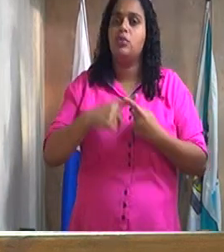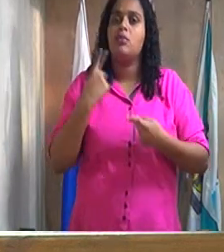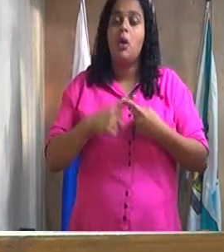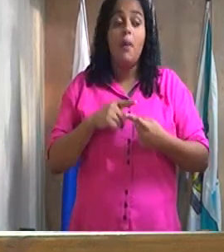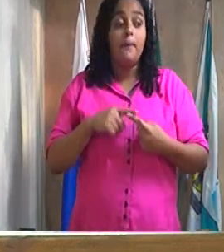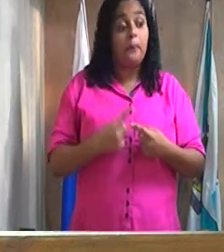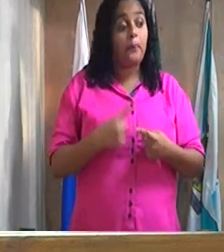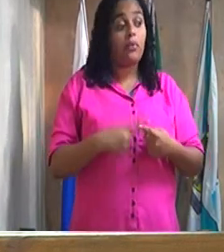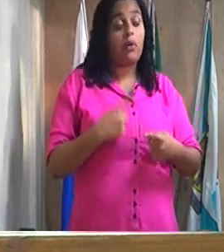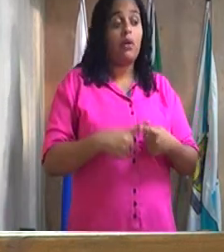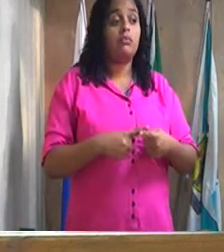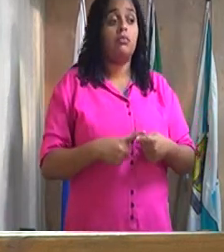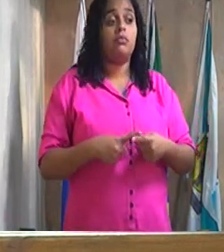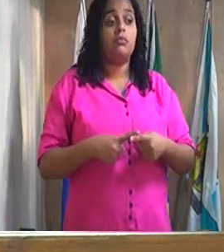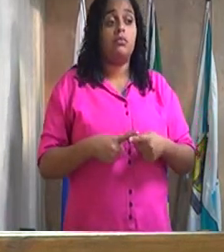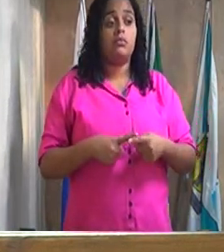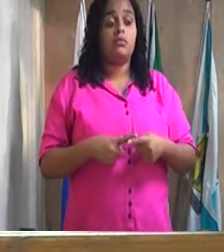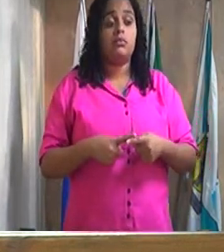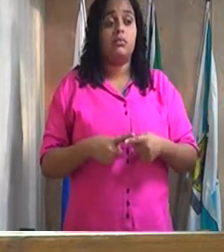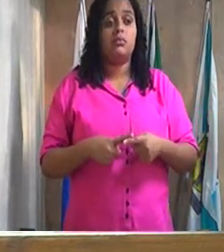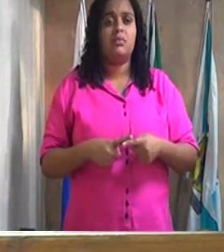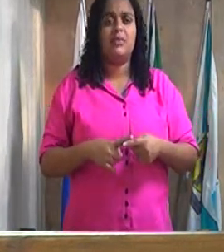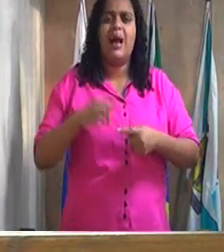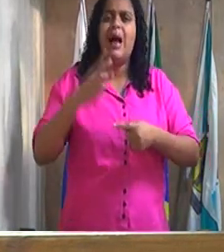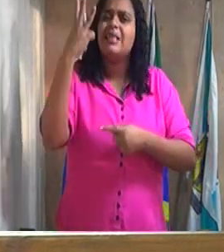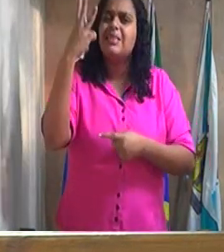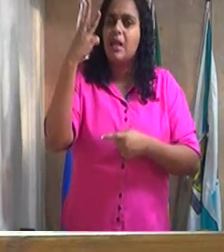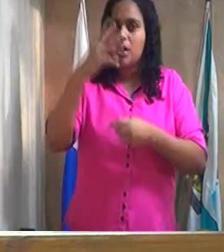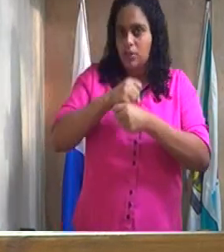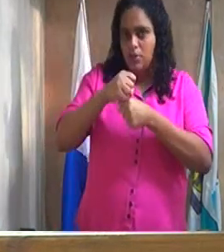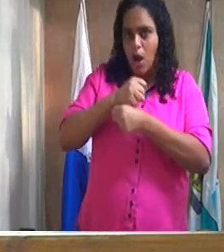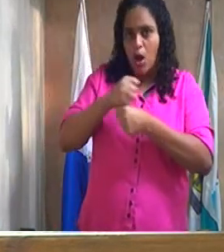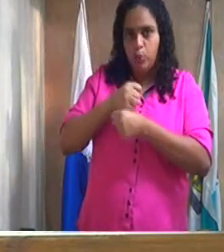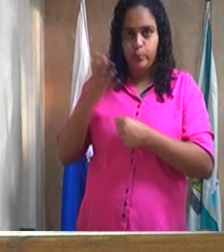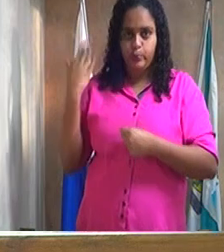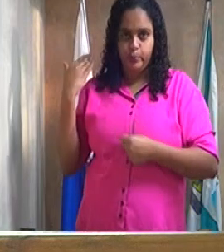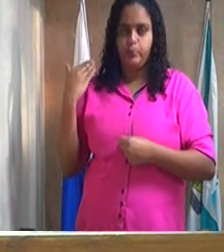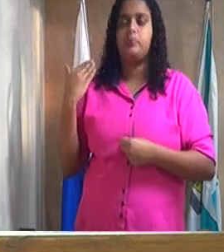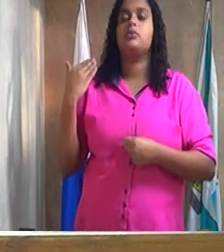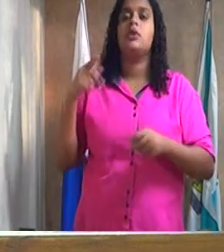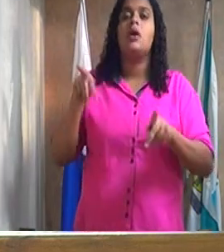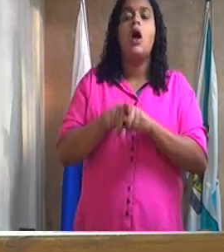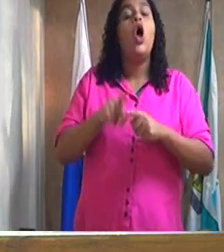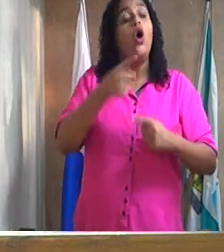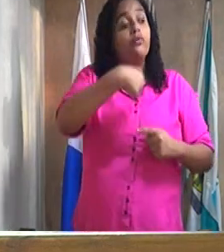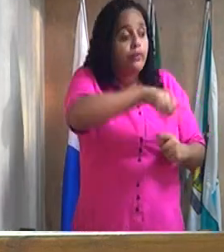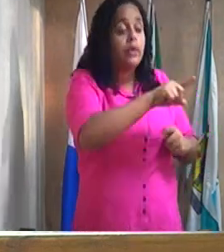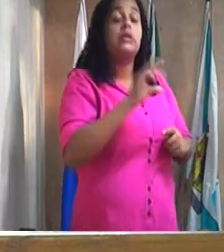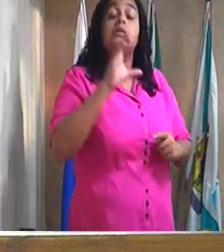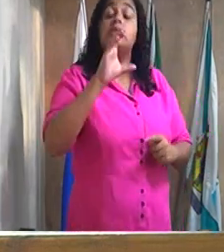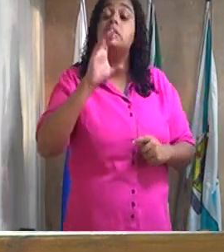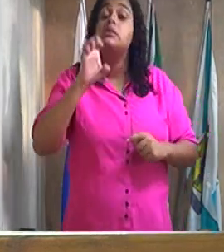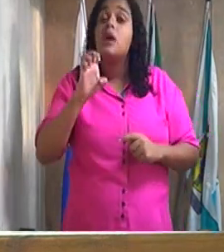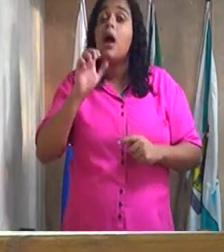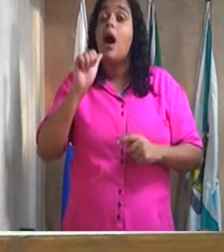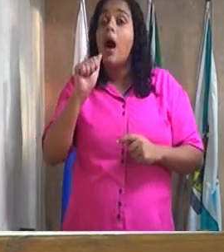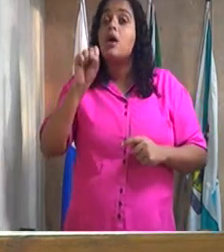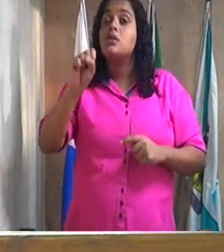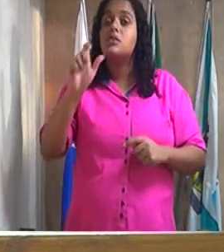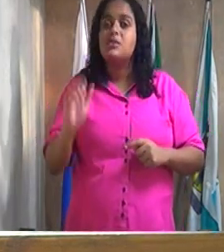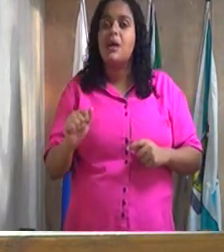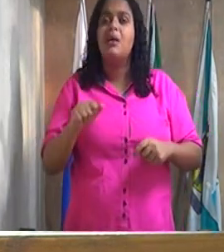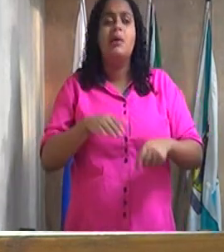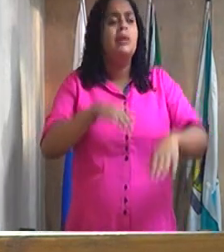porque há 3 anos atrás eu estive no CEASA e no engarrafamento da Avenida